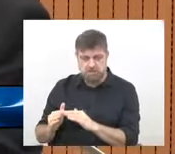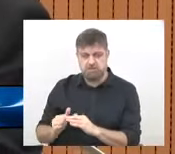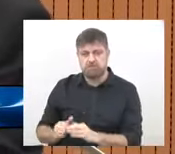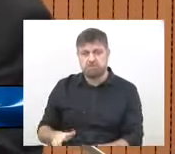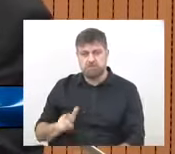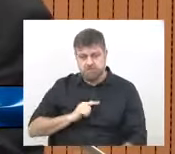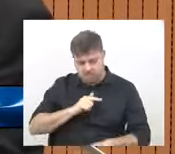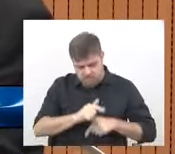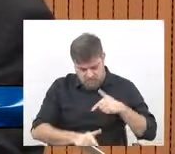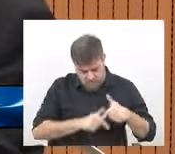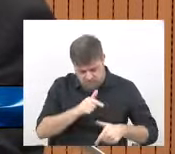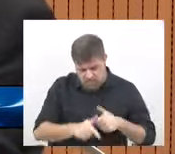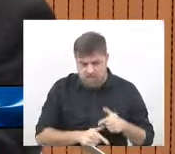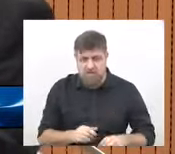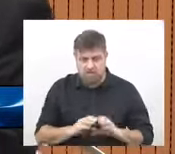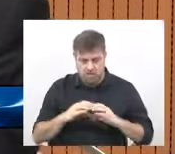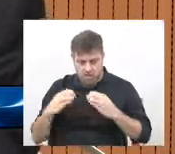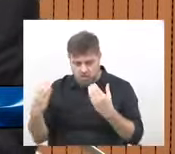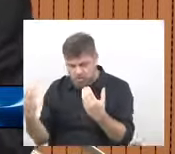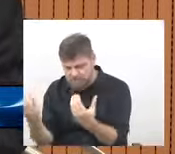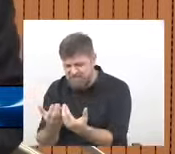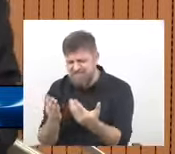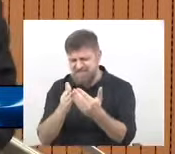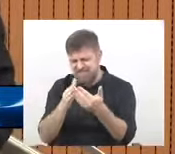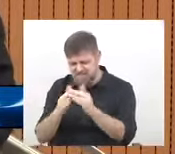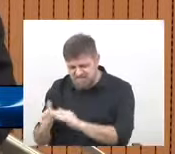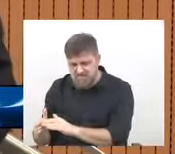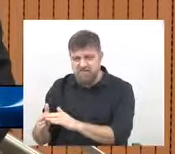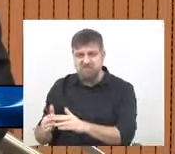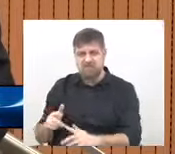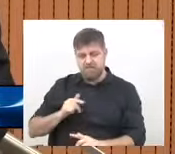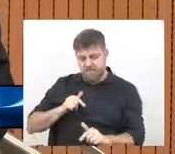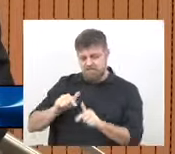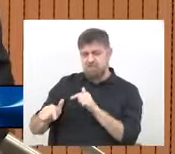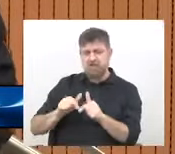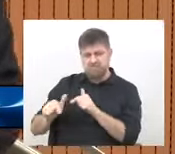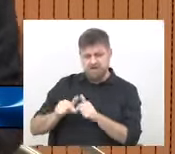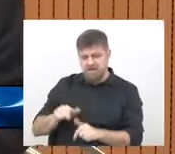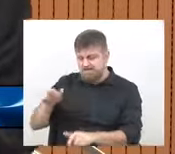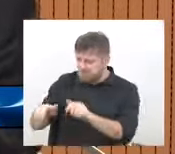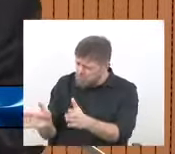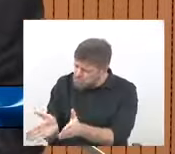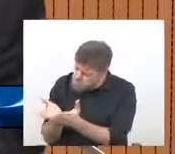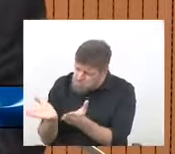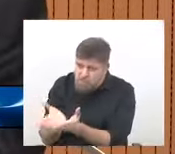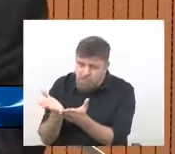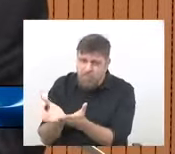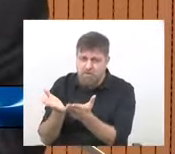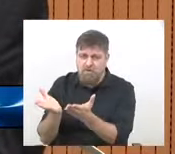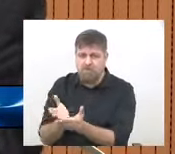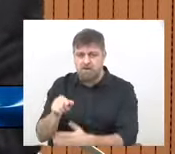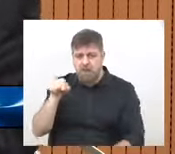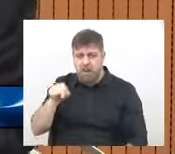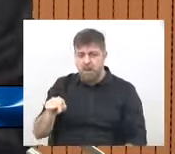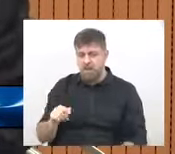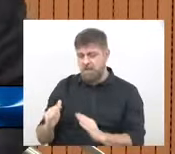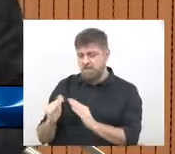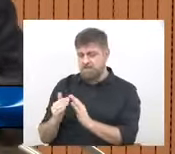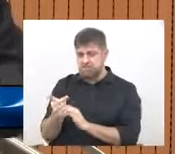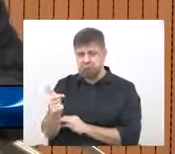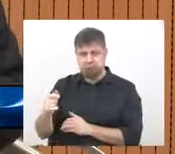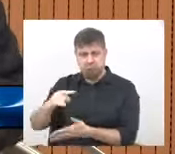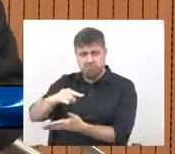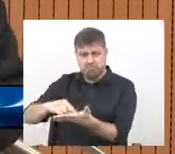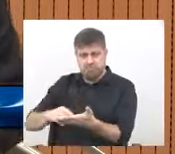tenho trabalhado muito em comunidades, favelas, comunidades muito pobres, onde você